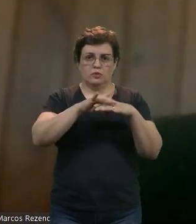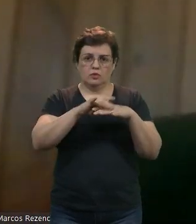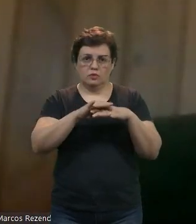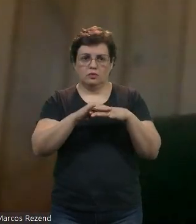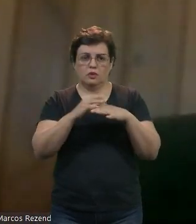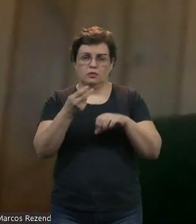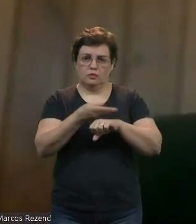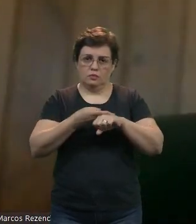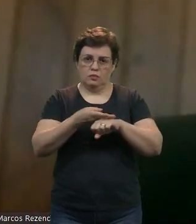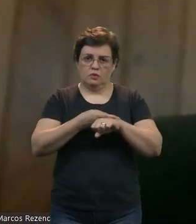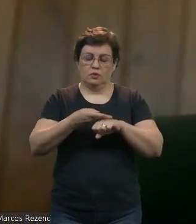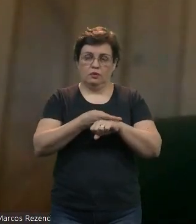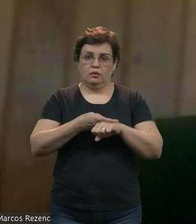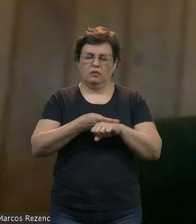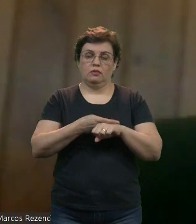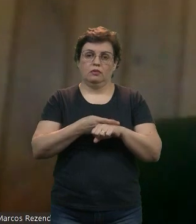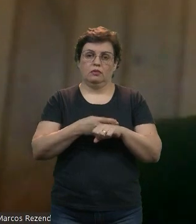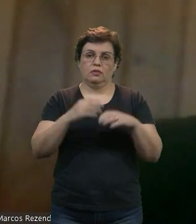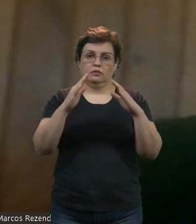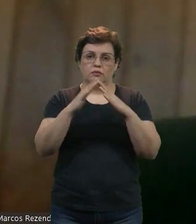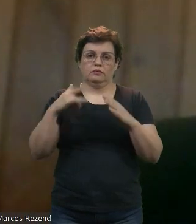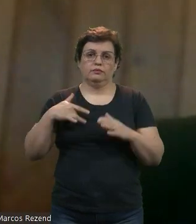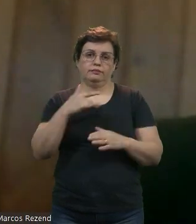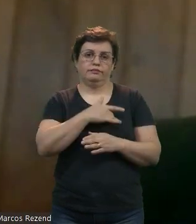saúde. Questão de ordem, vereador